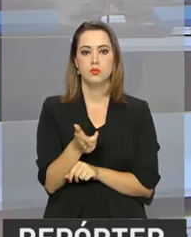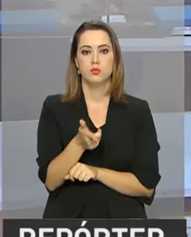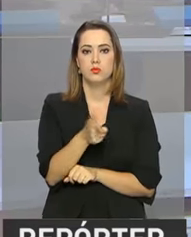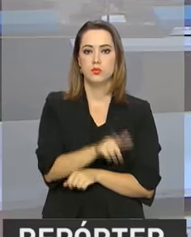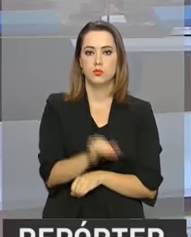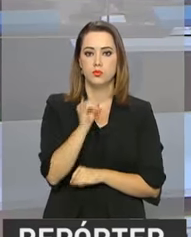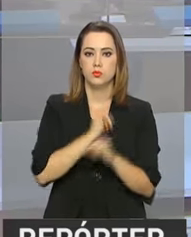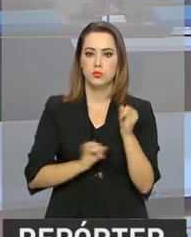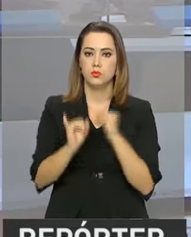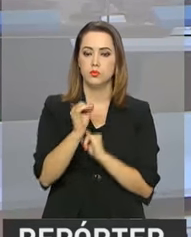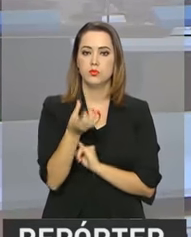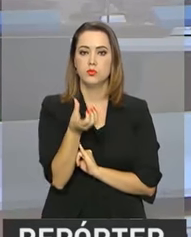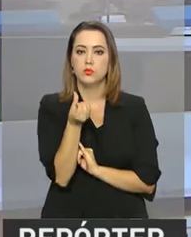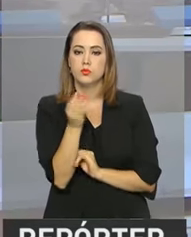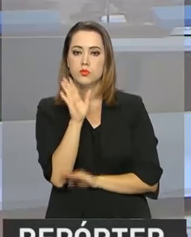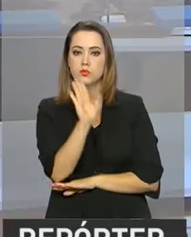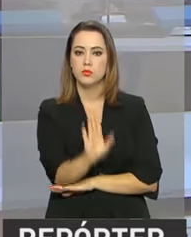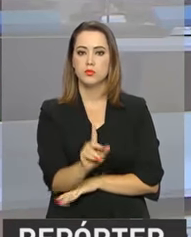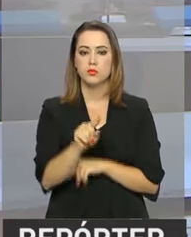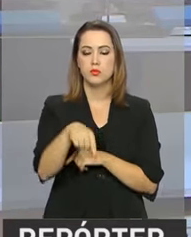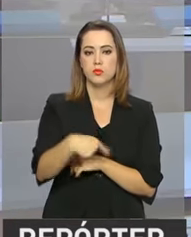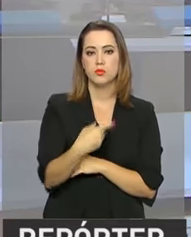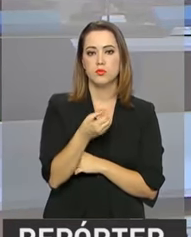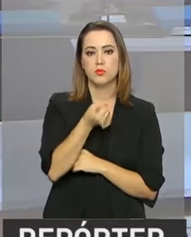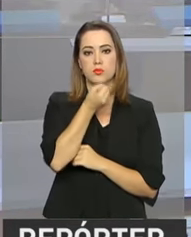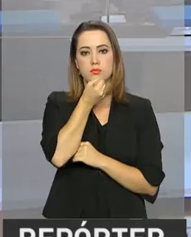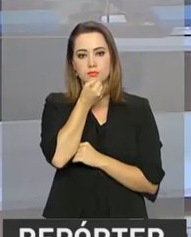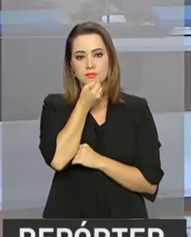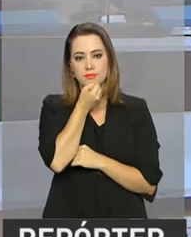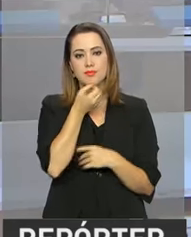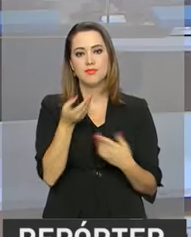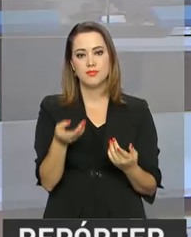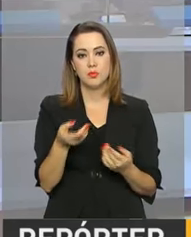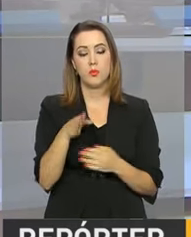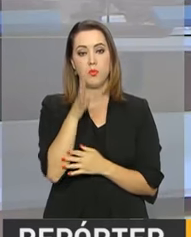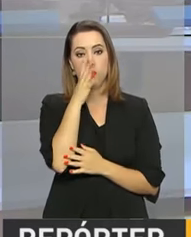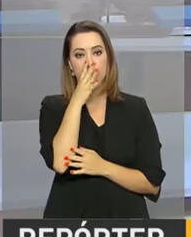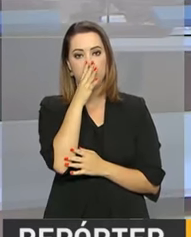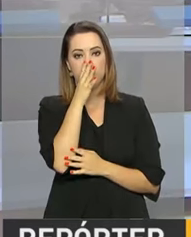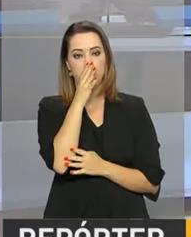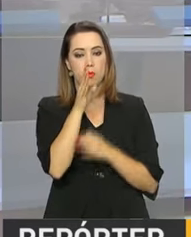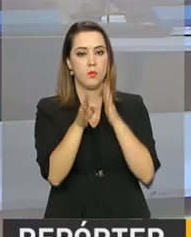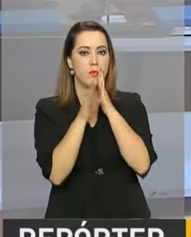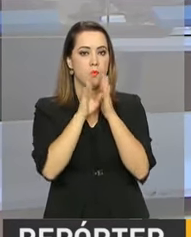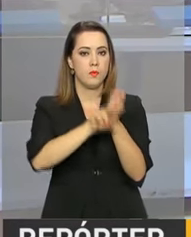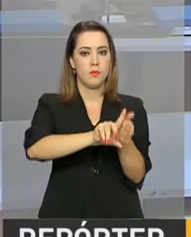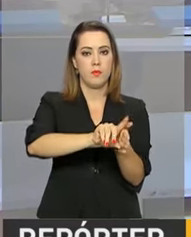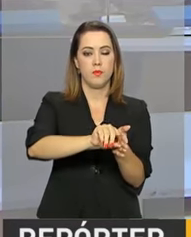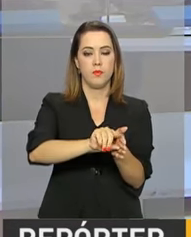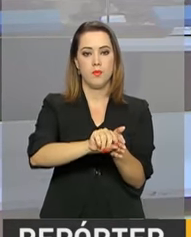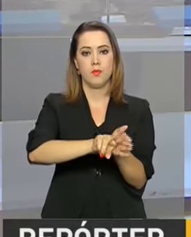qualquer momento com outras informações ou às 18h na próxima edição do Repórter NBR. Acompanhe